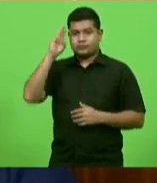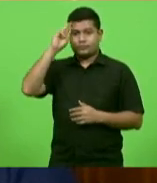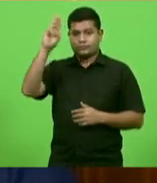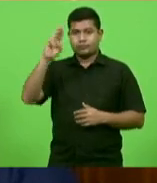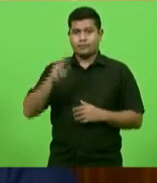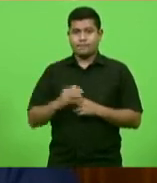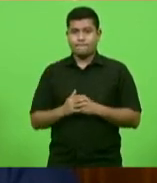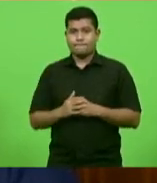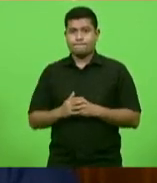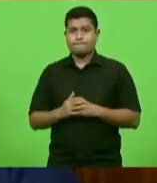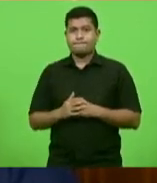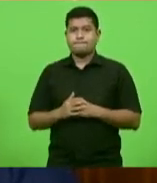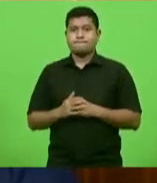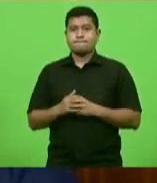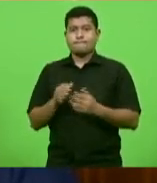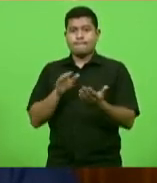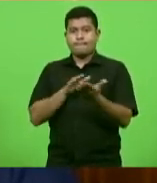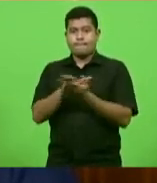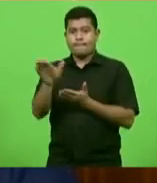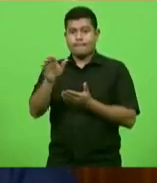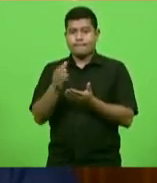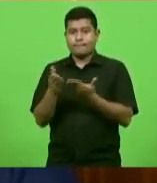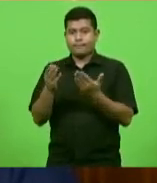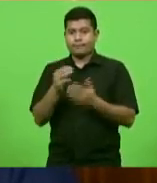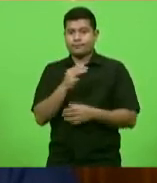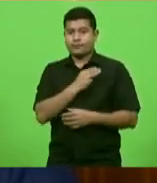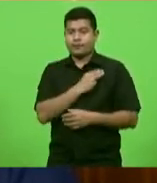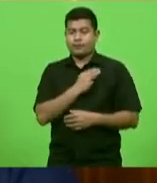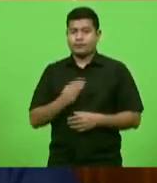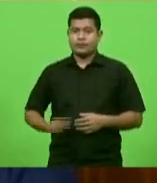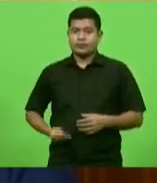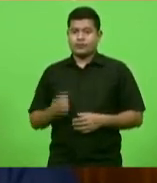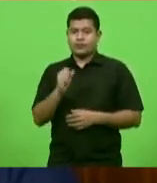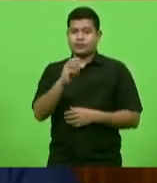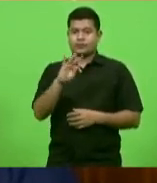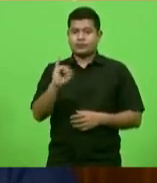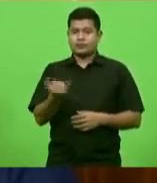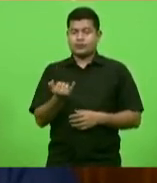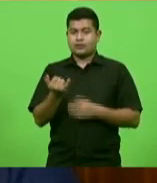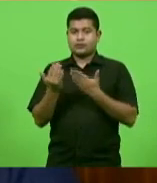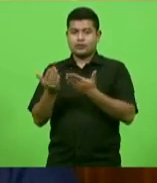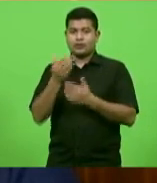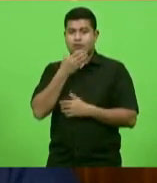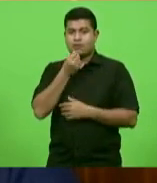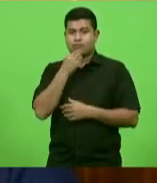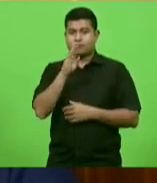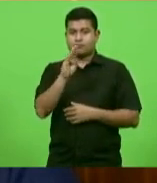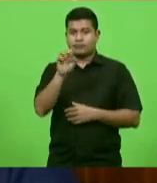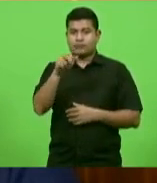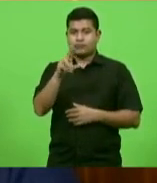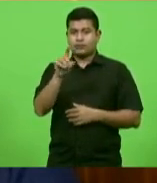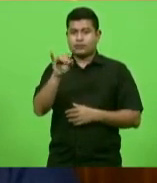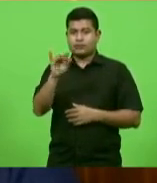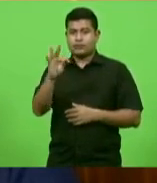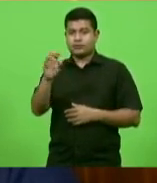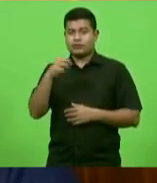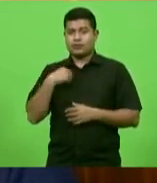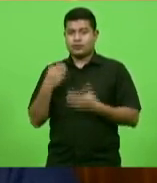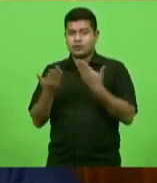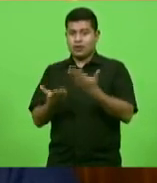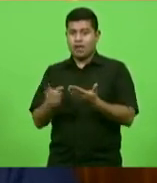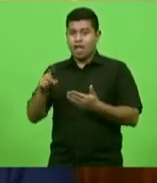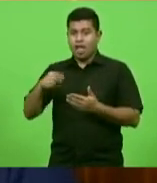Silva. No despacho, o ministro do STJ, Dr. Benedito Gonçalves, afirma ser